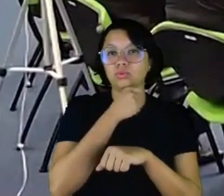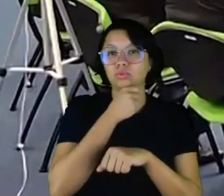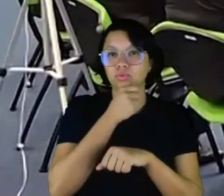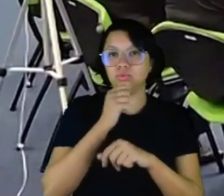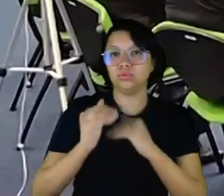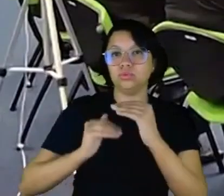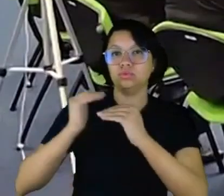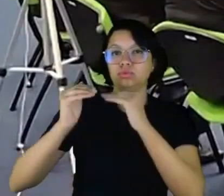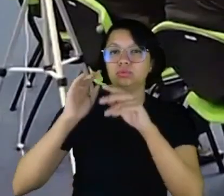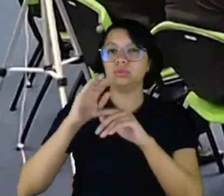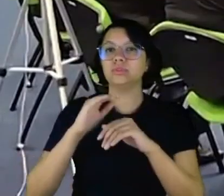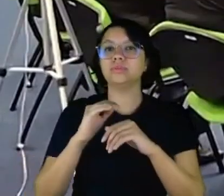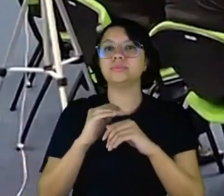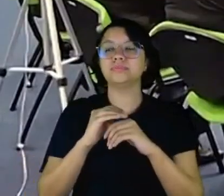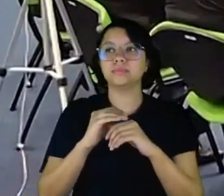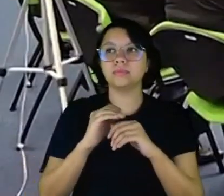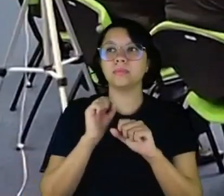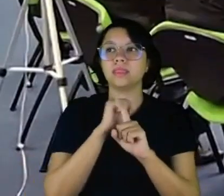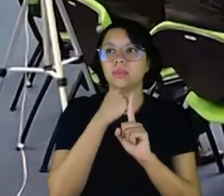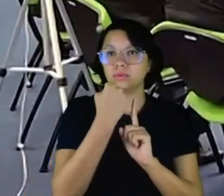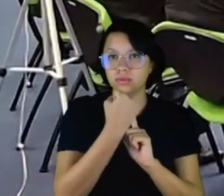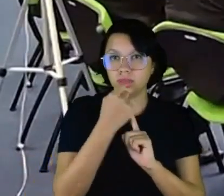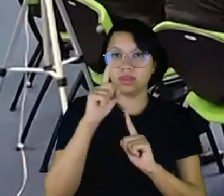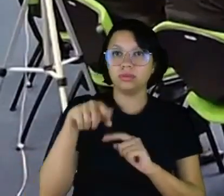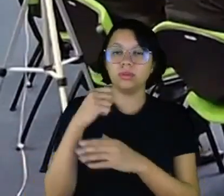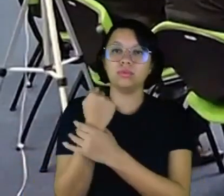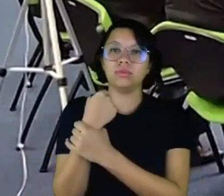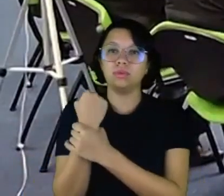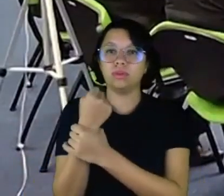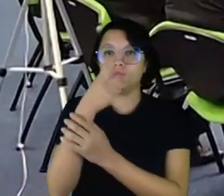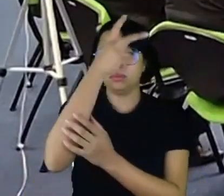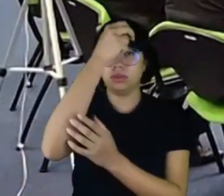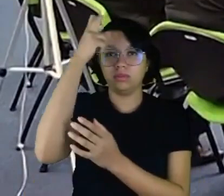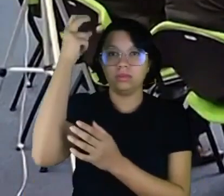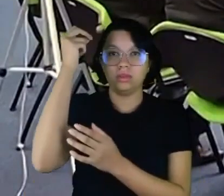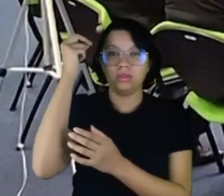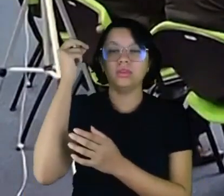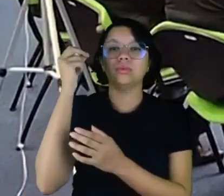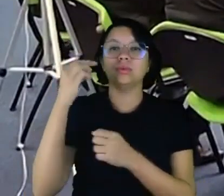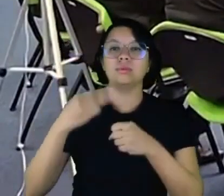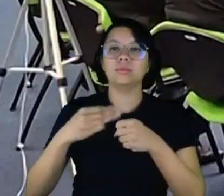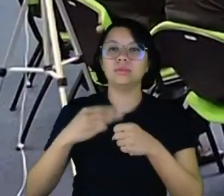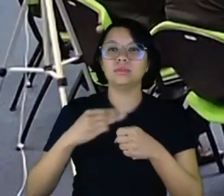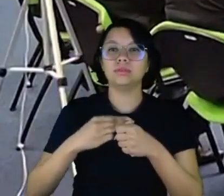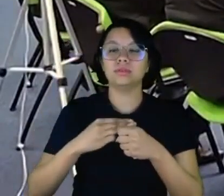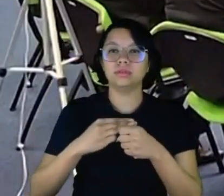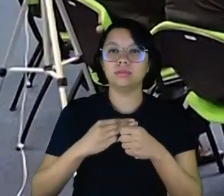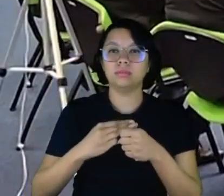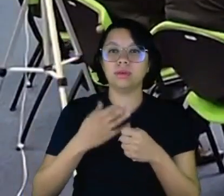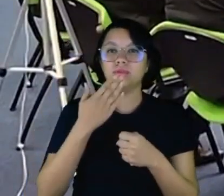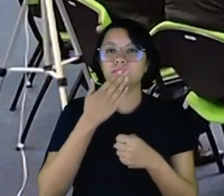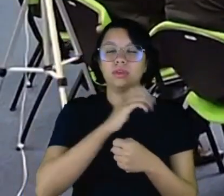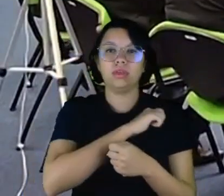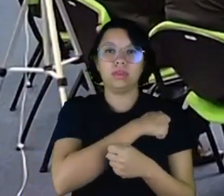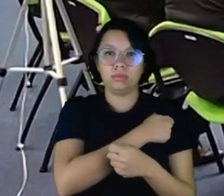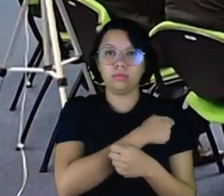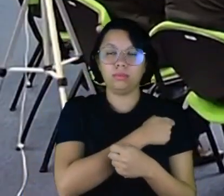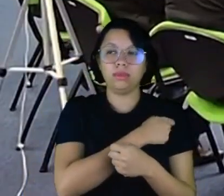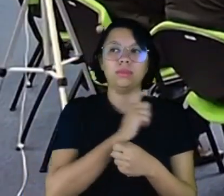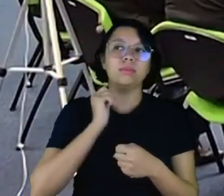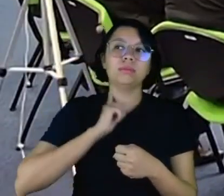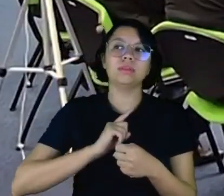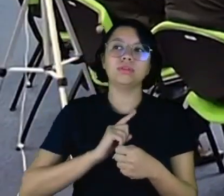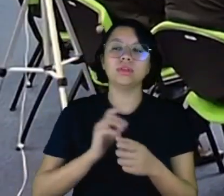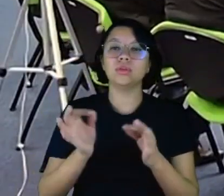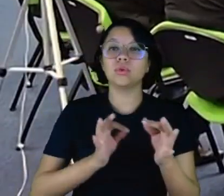Desenvolvimento Social Canção Nova, como fisioterapeuta da Prefeitura Municipal de Campo Belo, Minas Gerais, onde coordenou o Núcleo de Apoio à Saúde